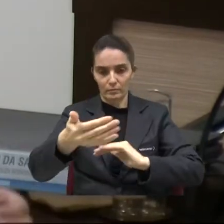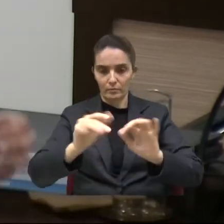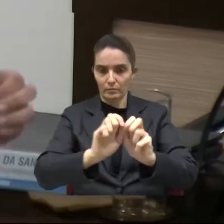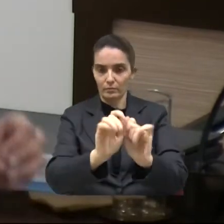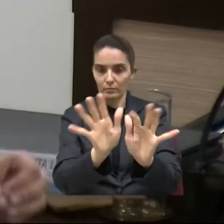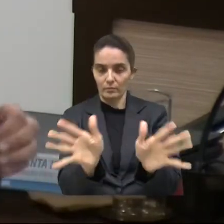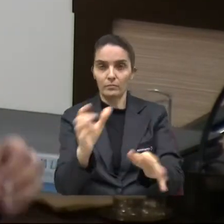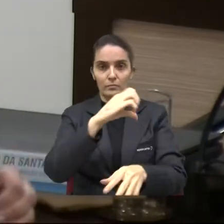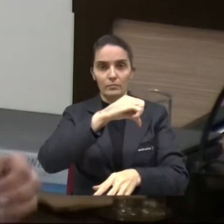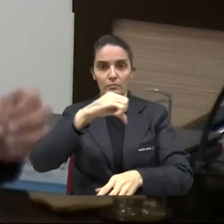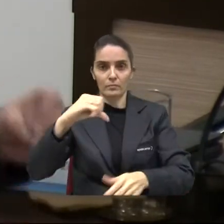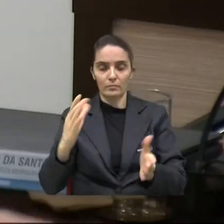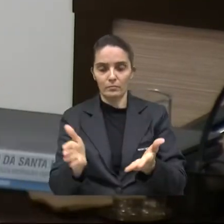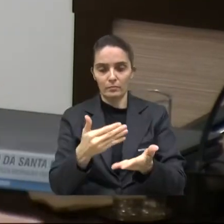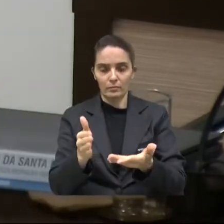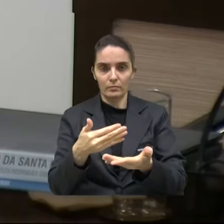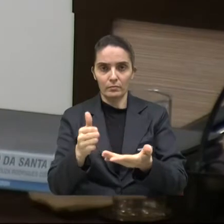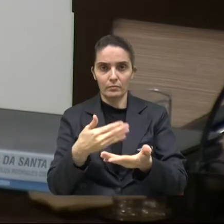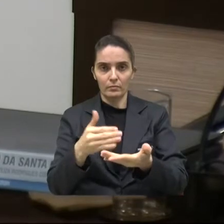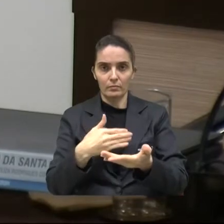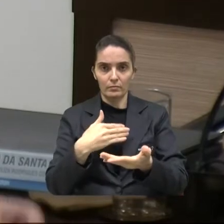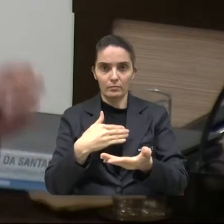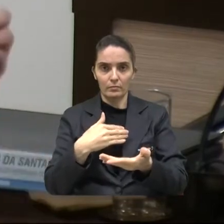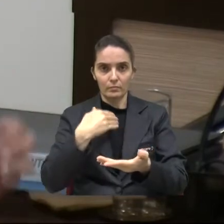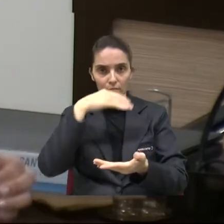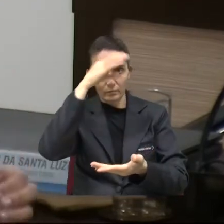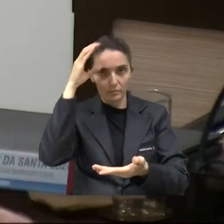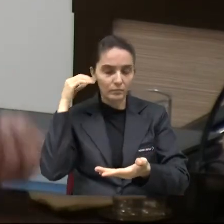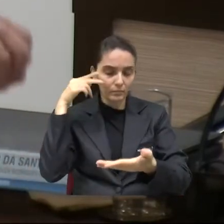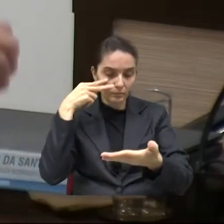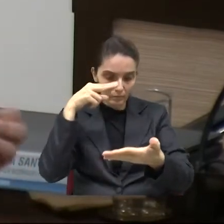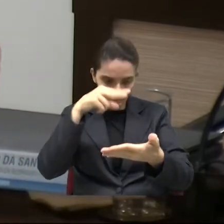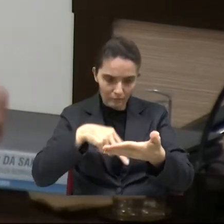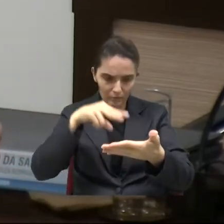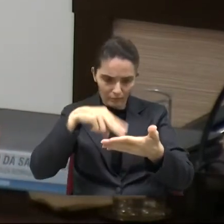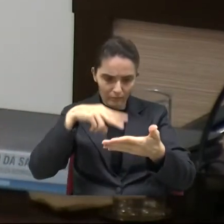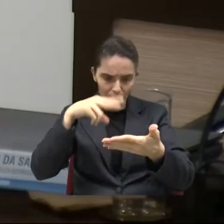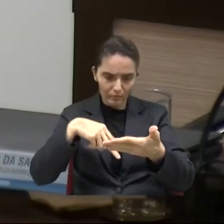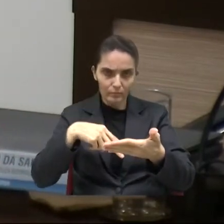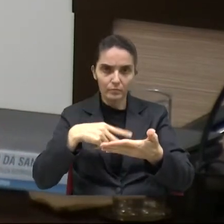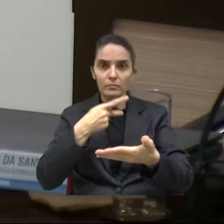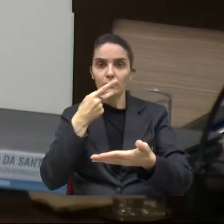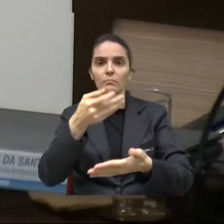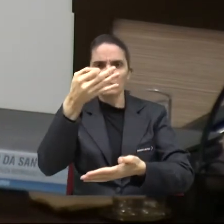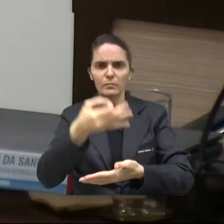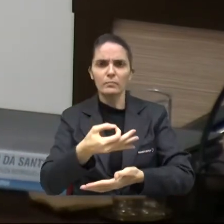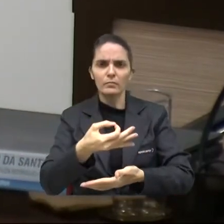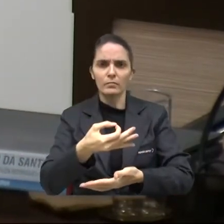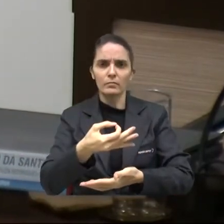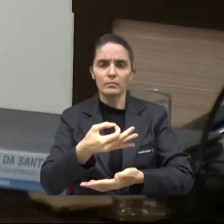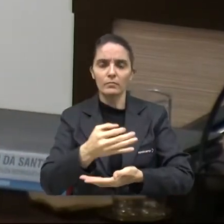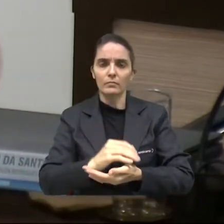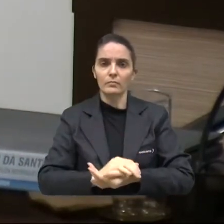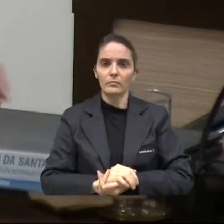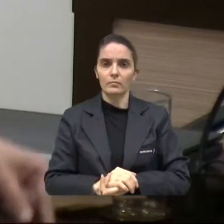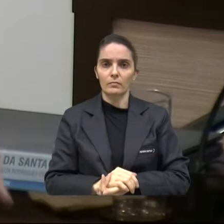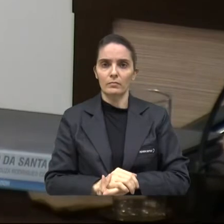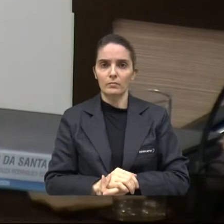das quais eu debrucei, e eu falo com segurança de que